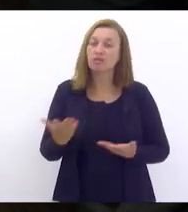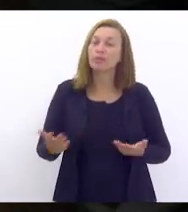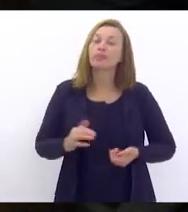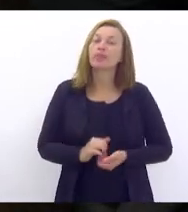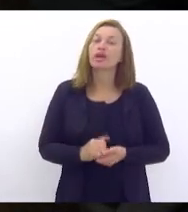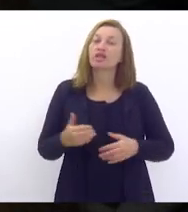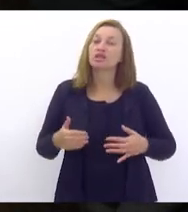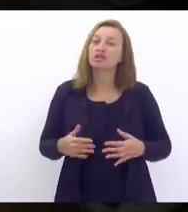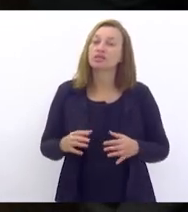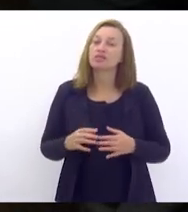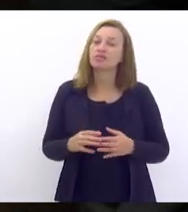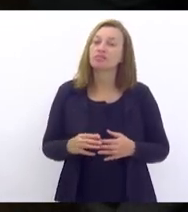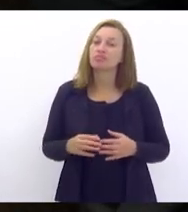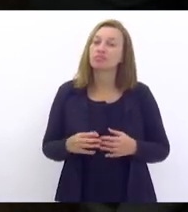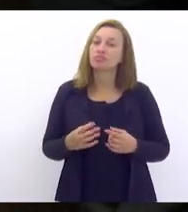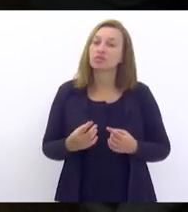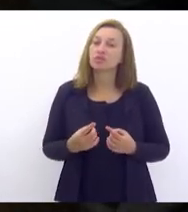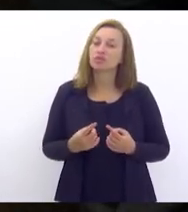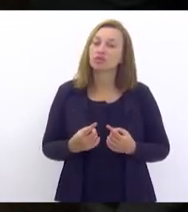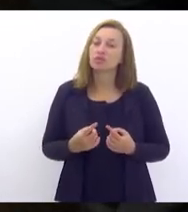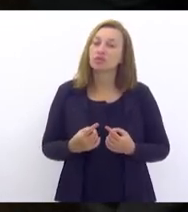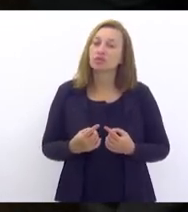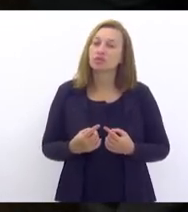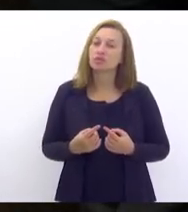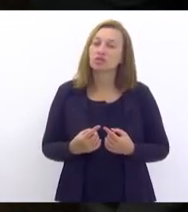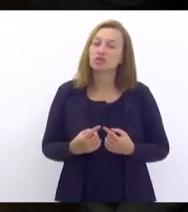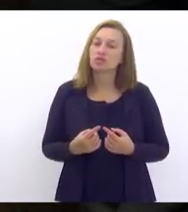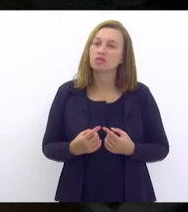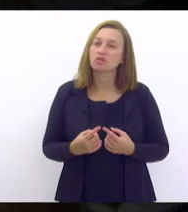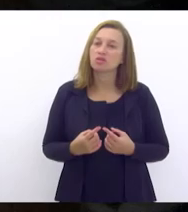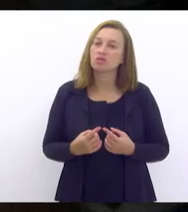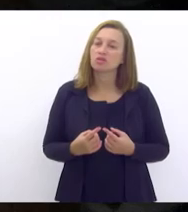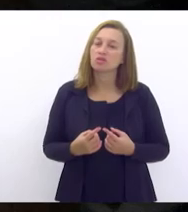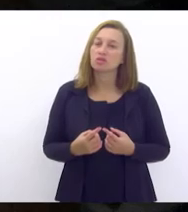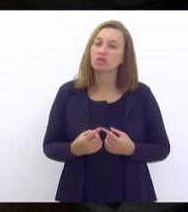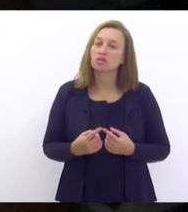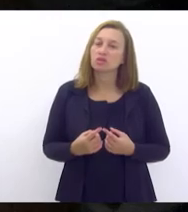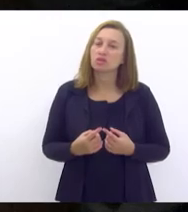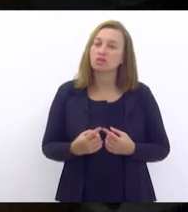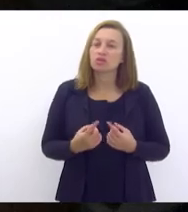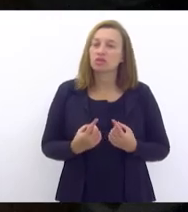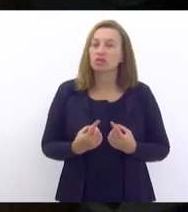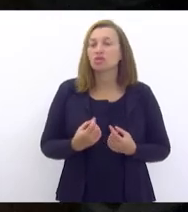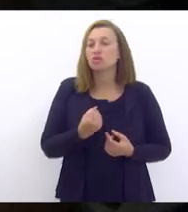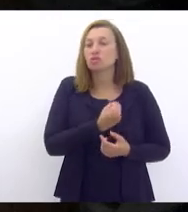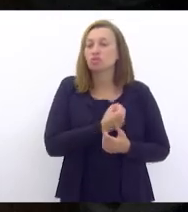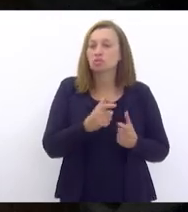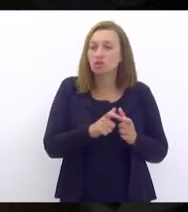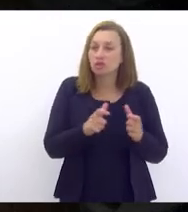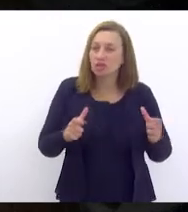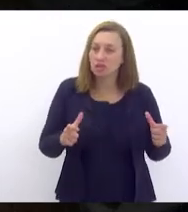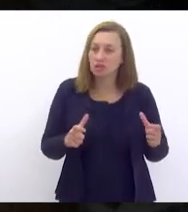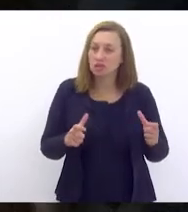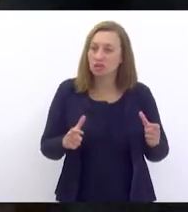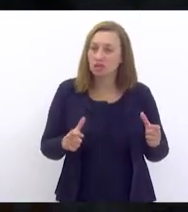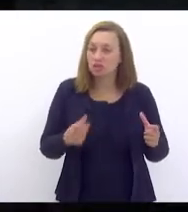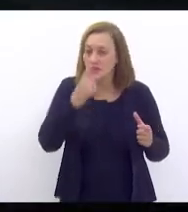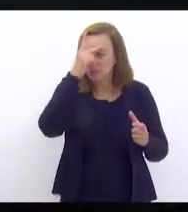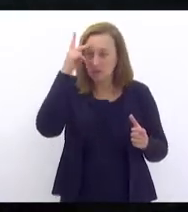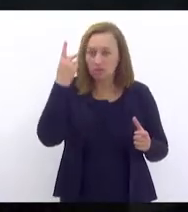perspectiva de combater o enorme déficit habitacional existente no estado do Rio de Janeiro.